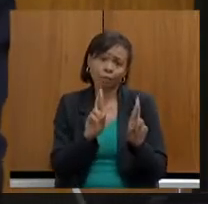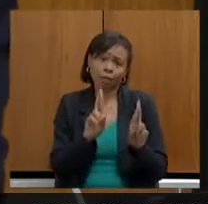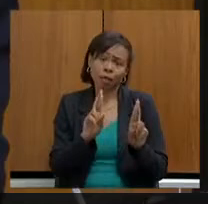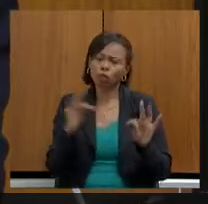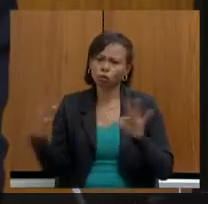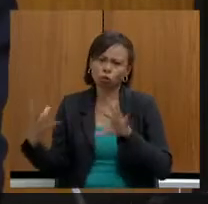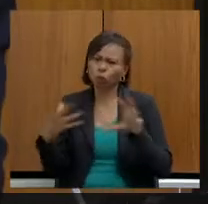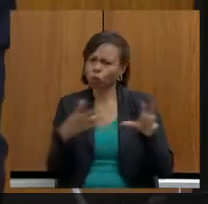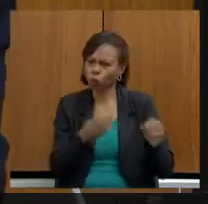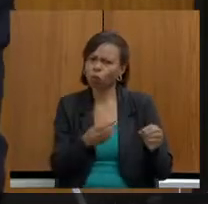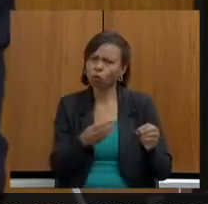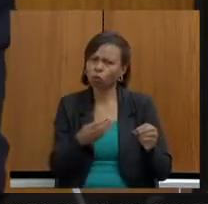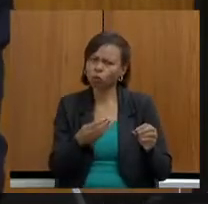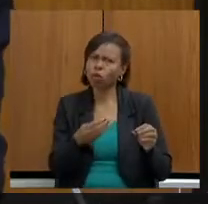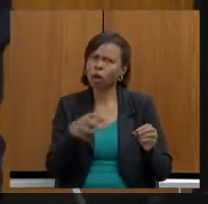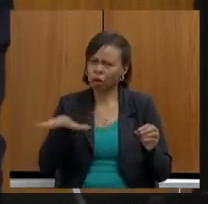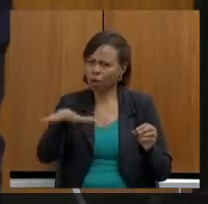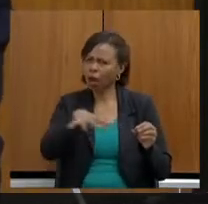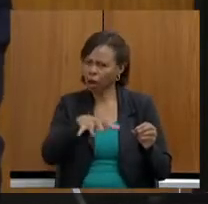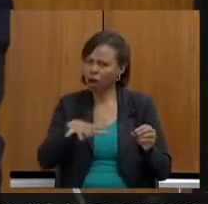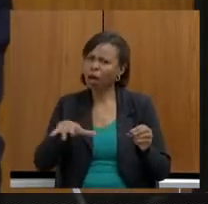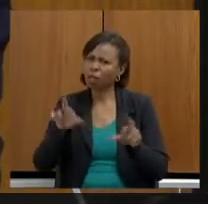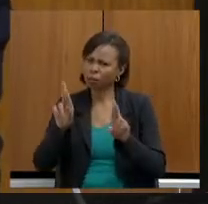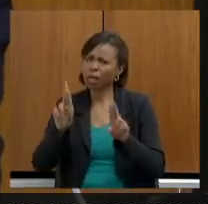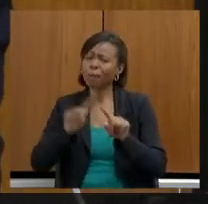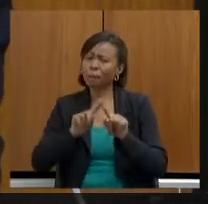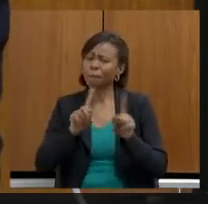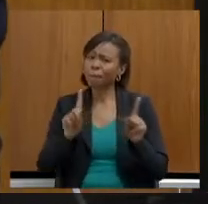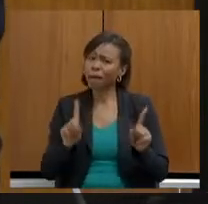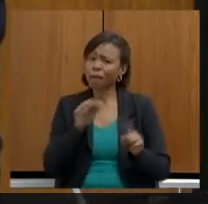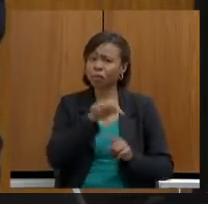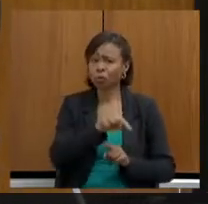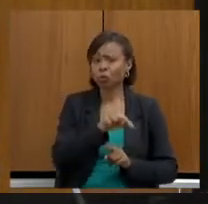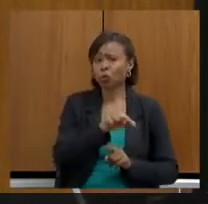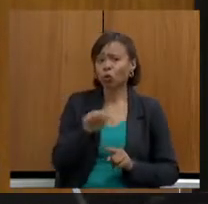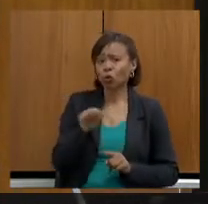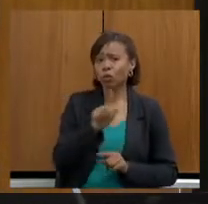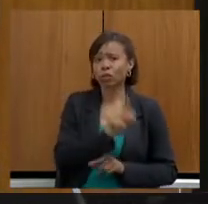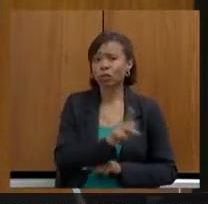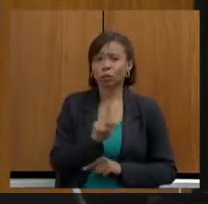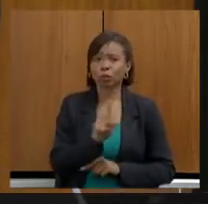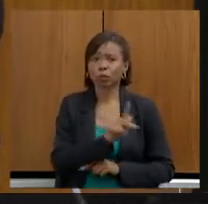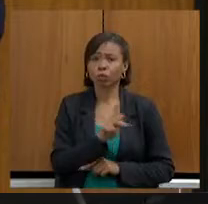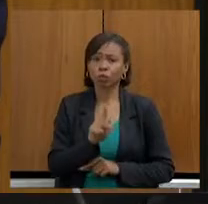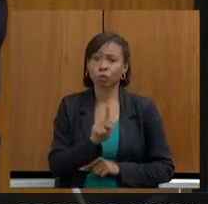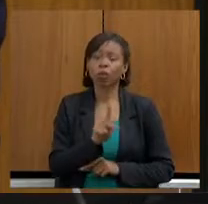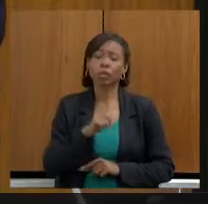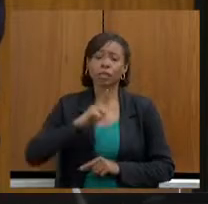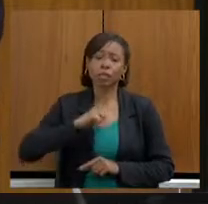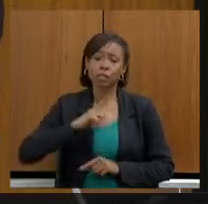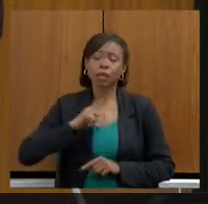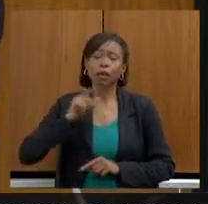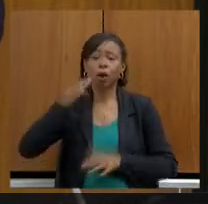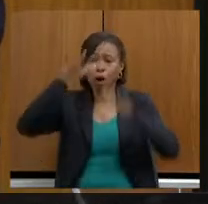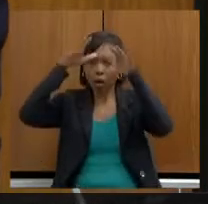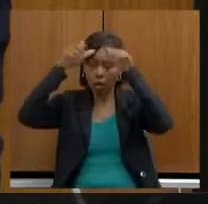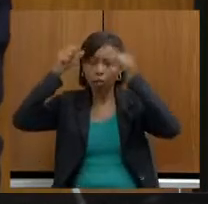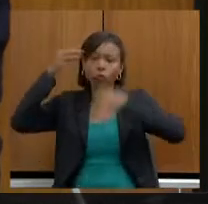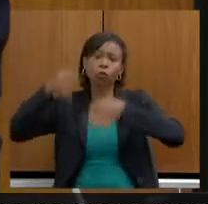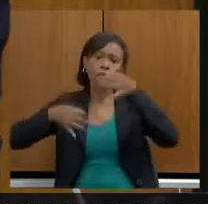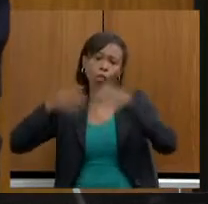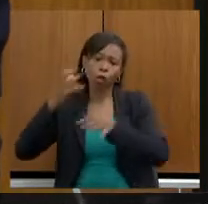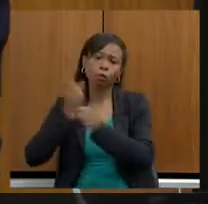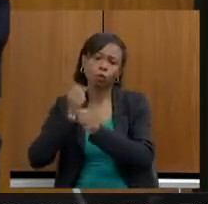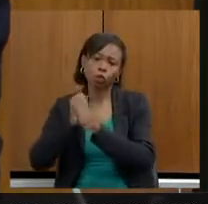todas as categorias espera Claro mas o caso professores Deputado Betão a gente tem o aval do Tribunal de Contas do